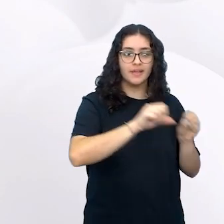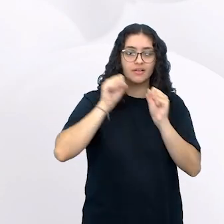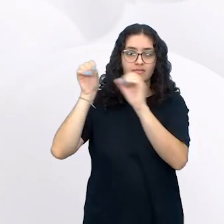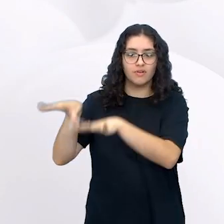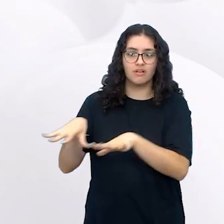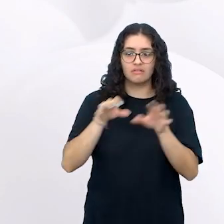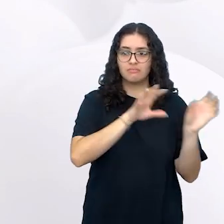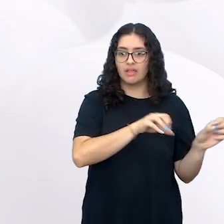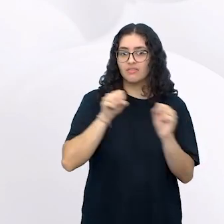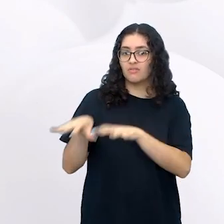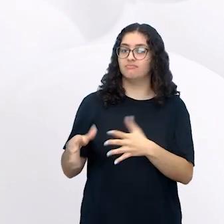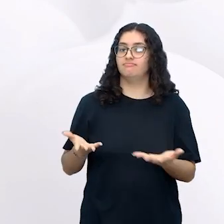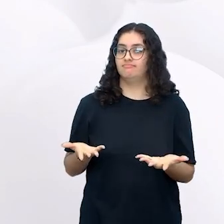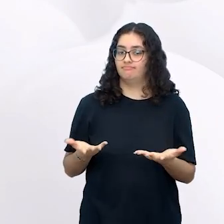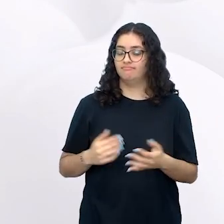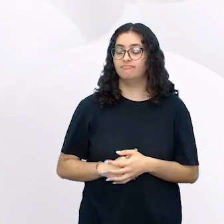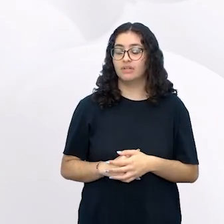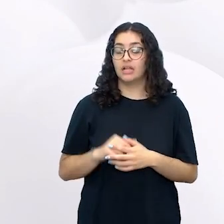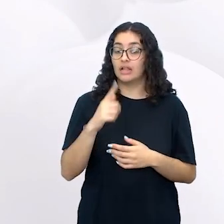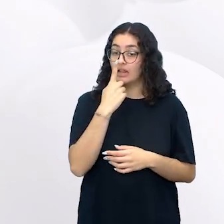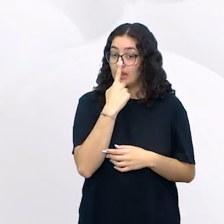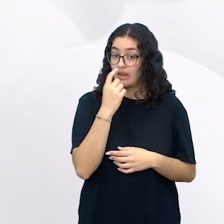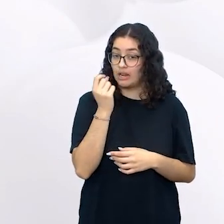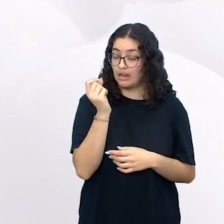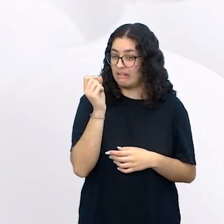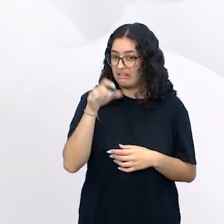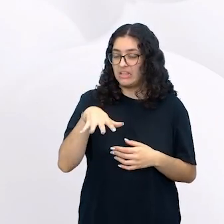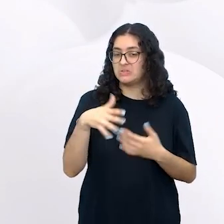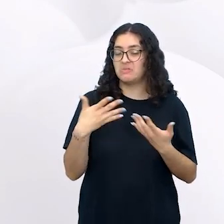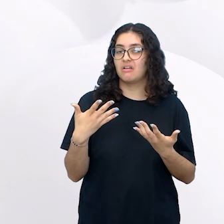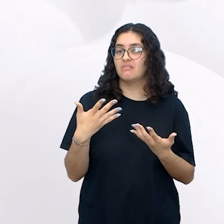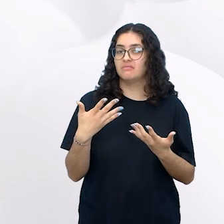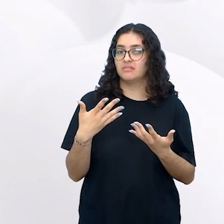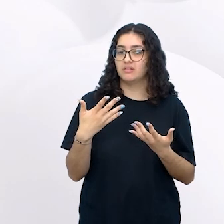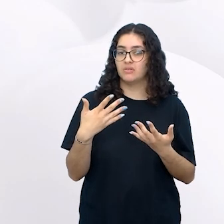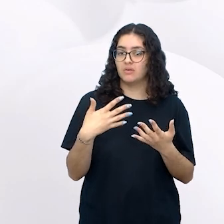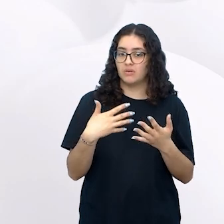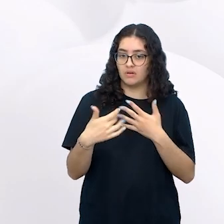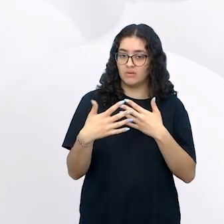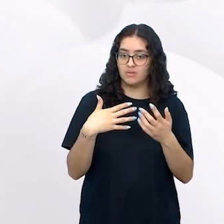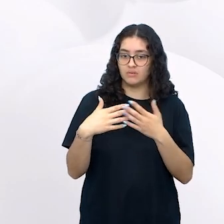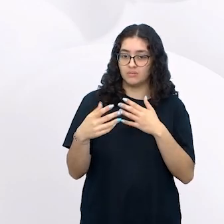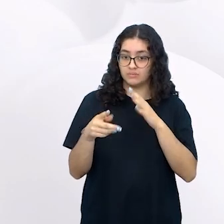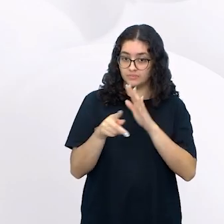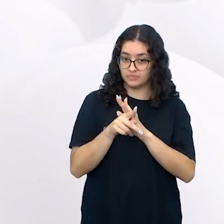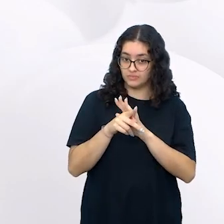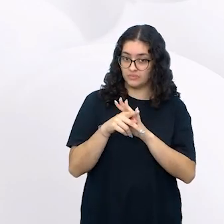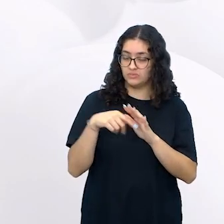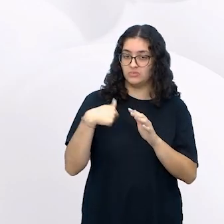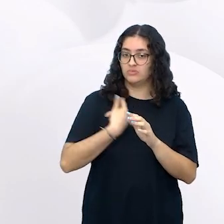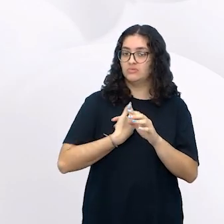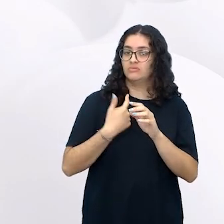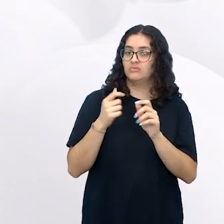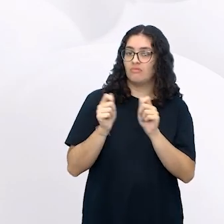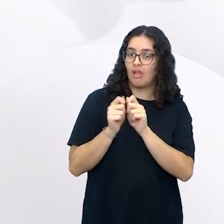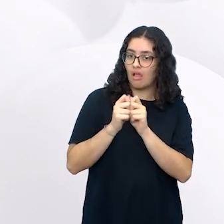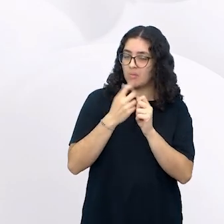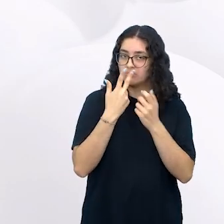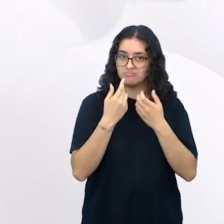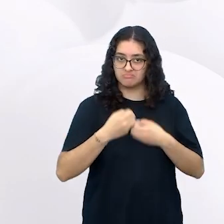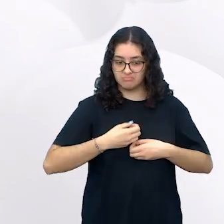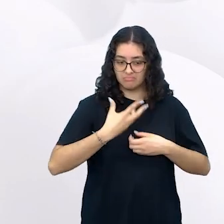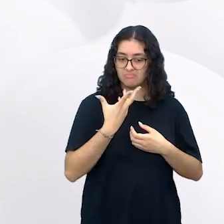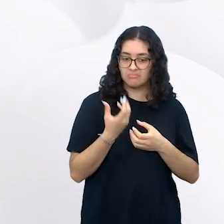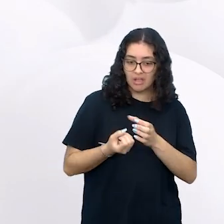Além disso, né, considerando que o lixo é qualquer resíduo proveniente das nossas atividades, a gente